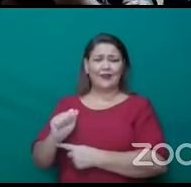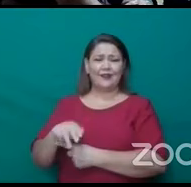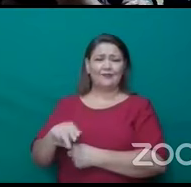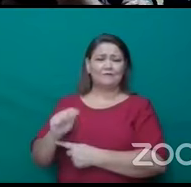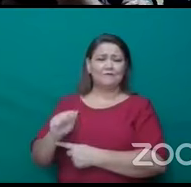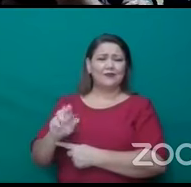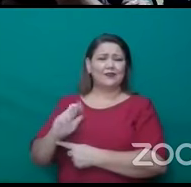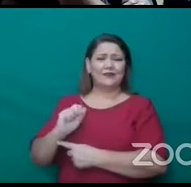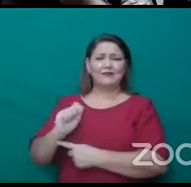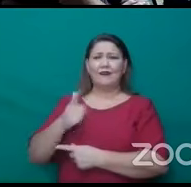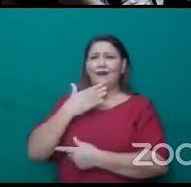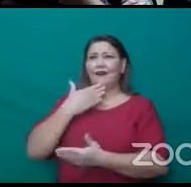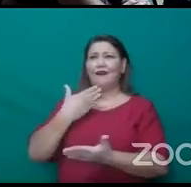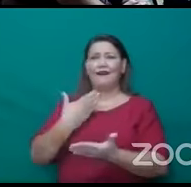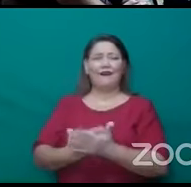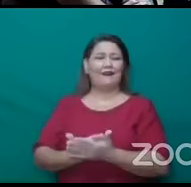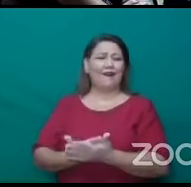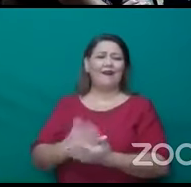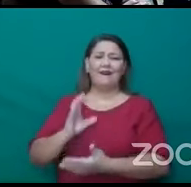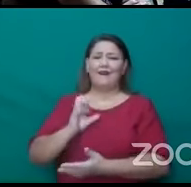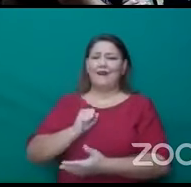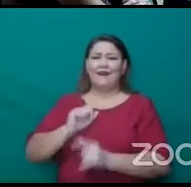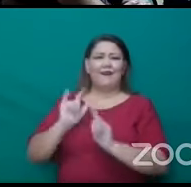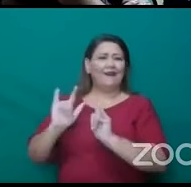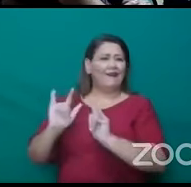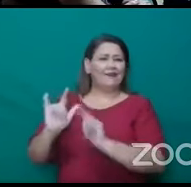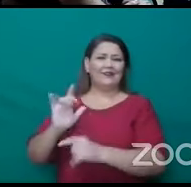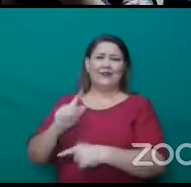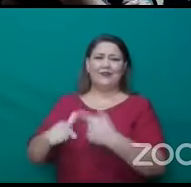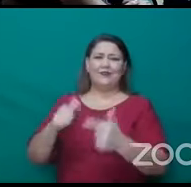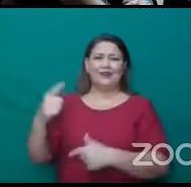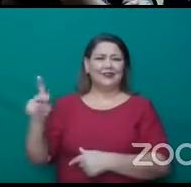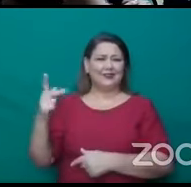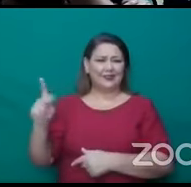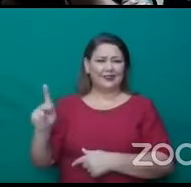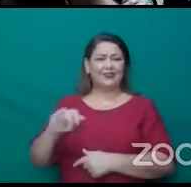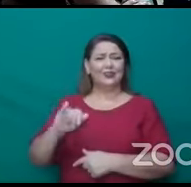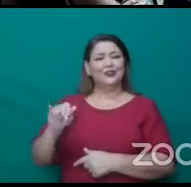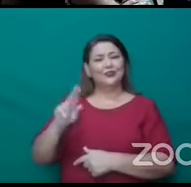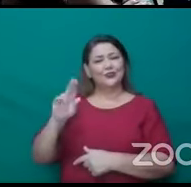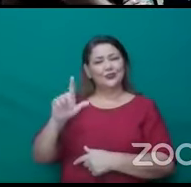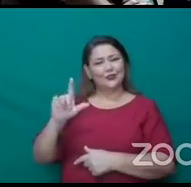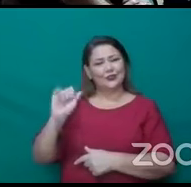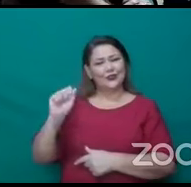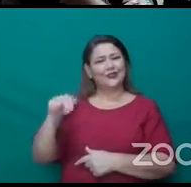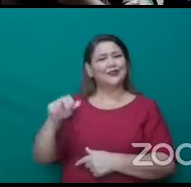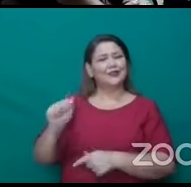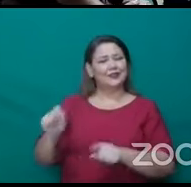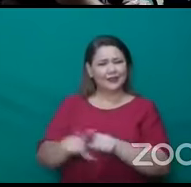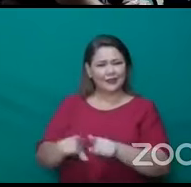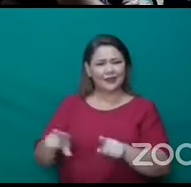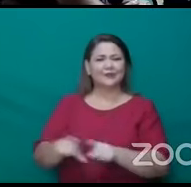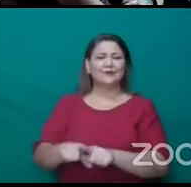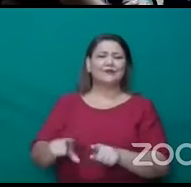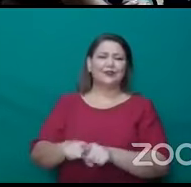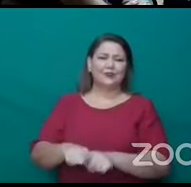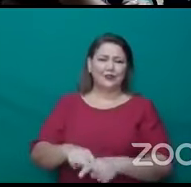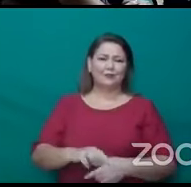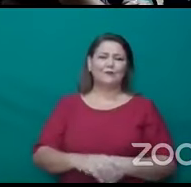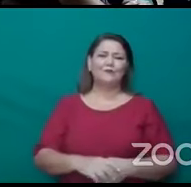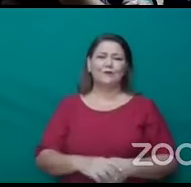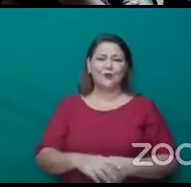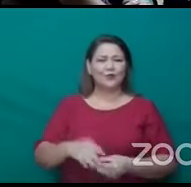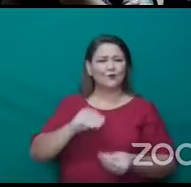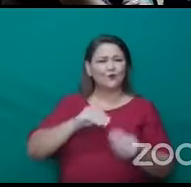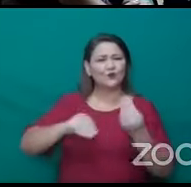É incrível, assim, eu amo o trabalho dela. E a Juliana Rojas também com o duplo. A gente, enfim, a gente misturou muita